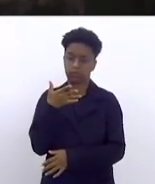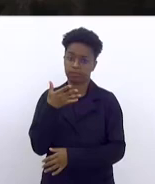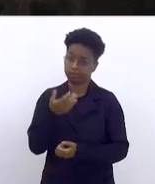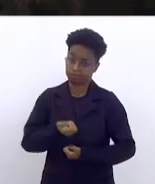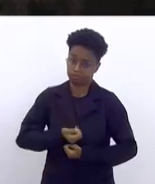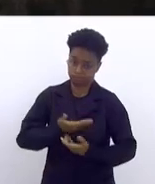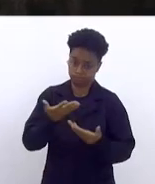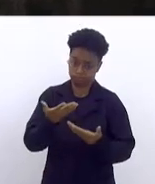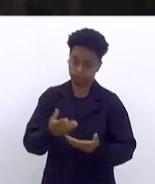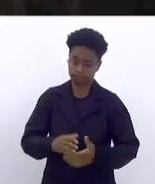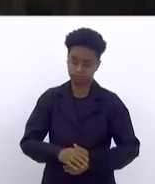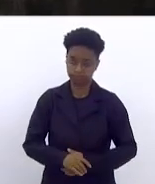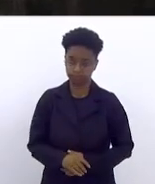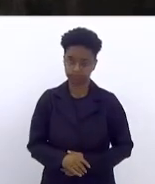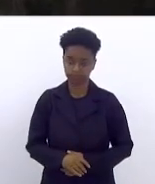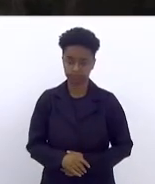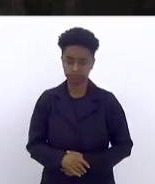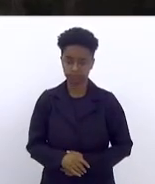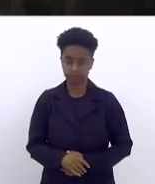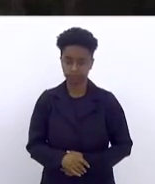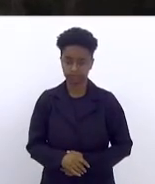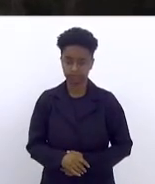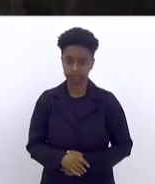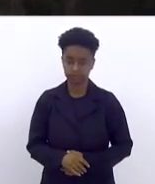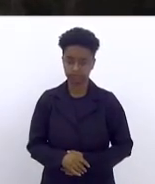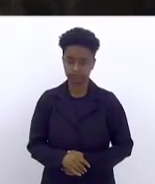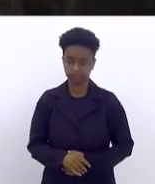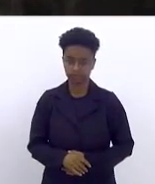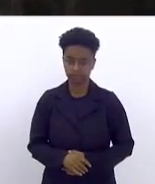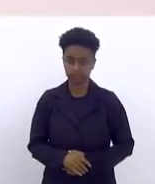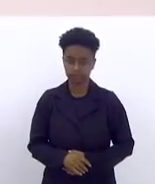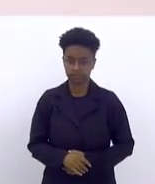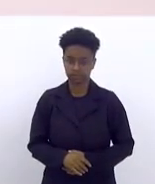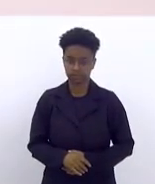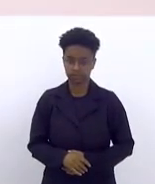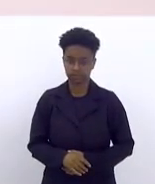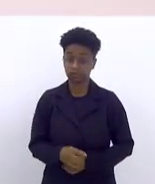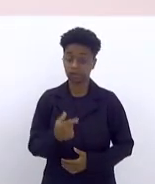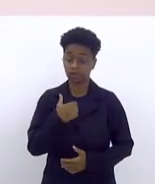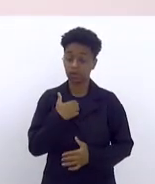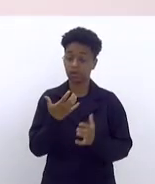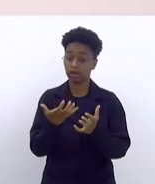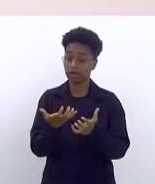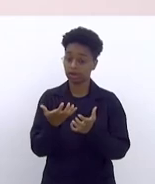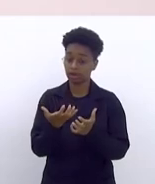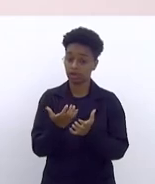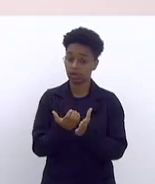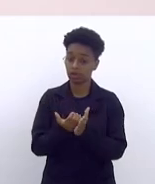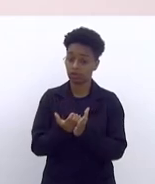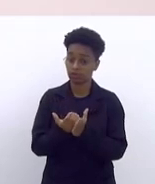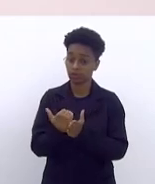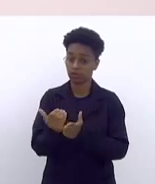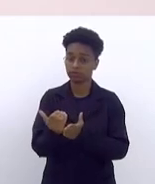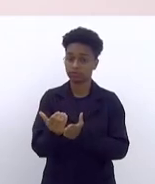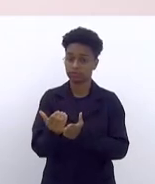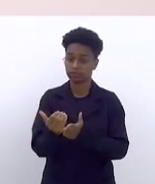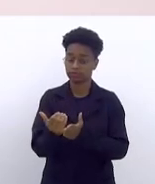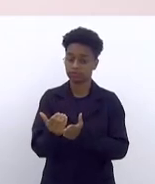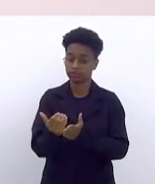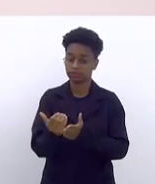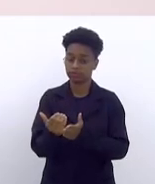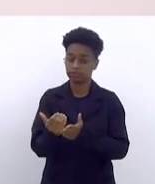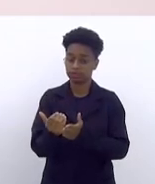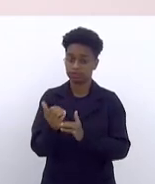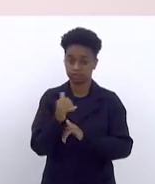desabafo eu queria então começar dizendo que